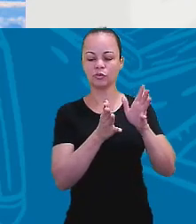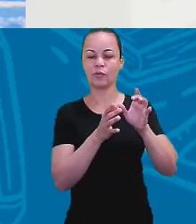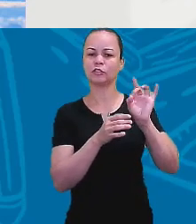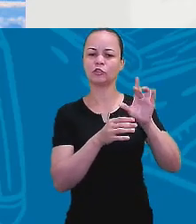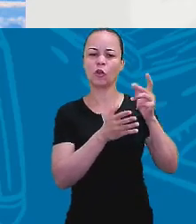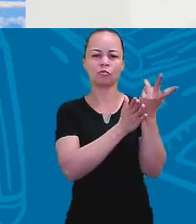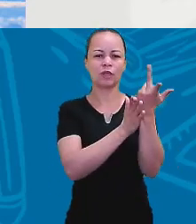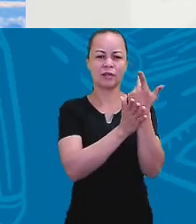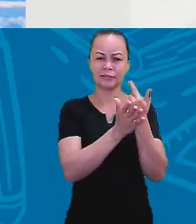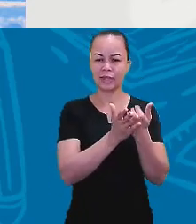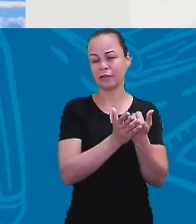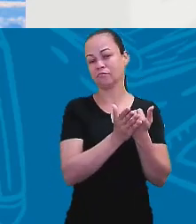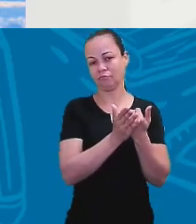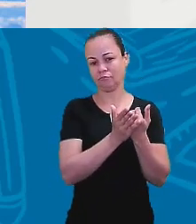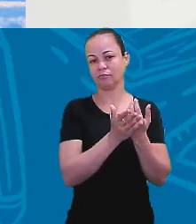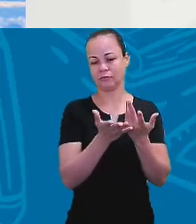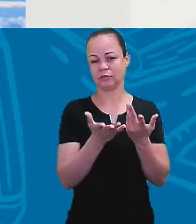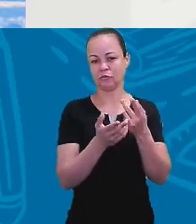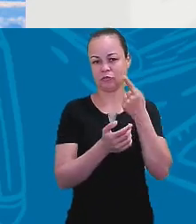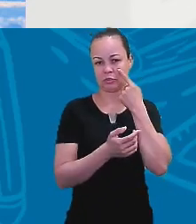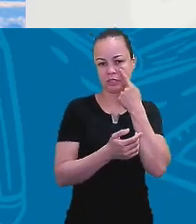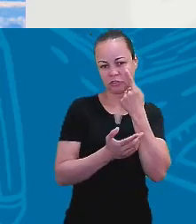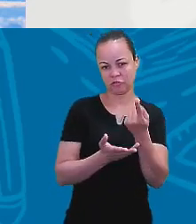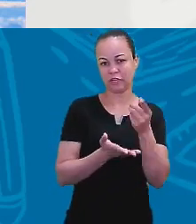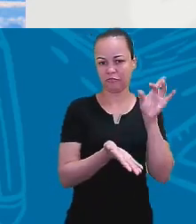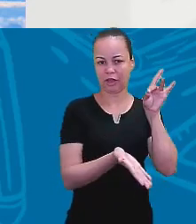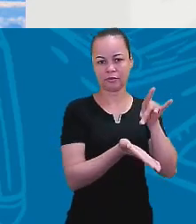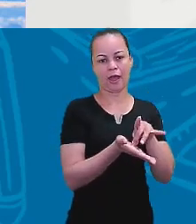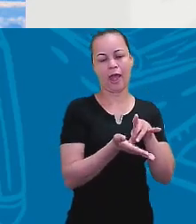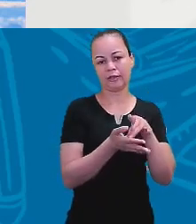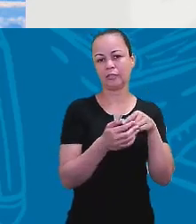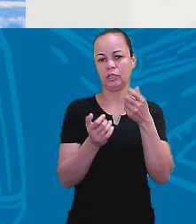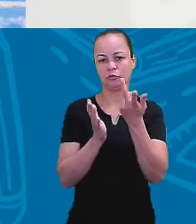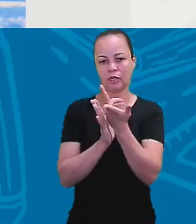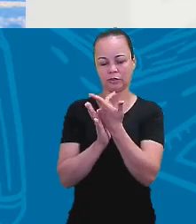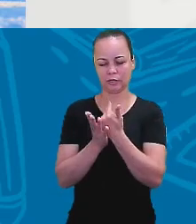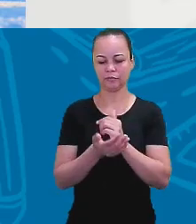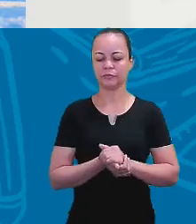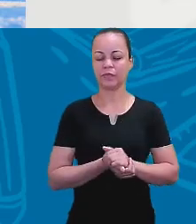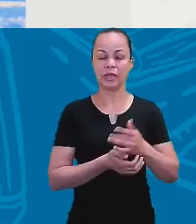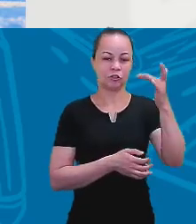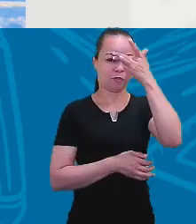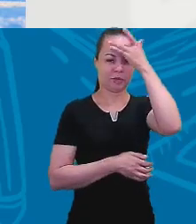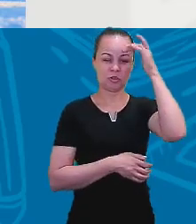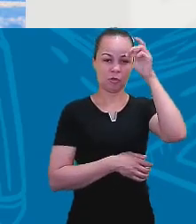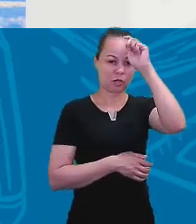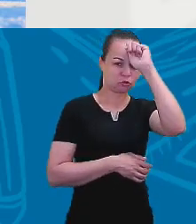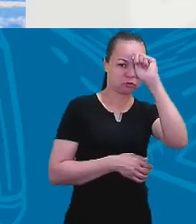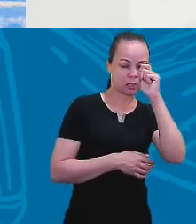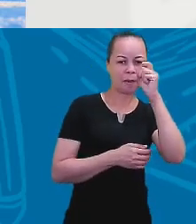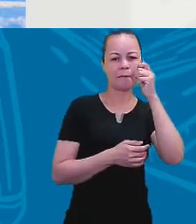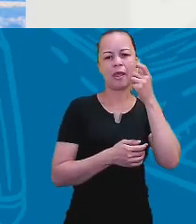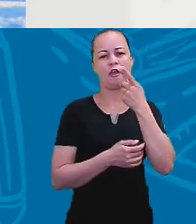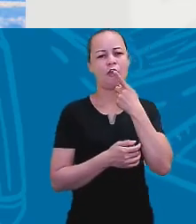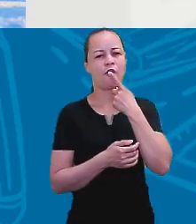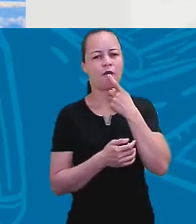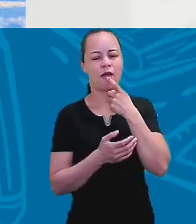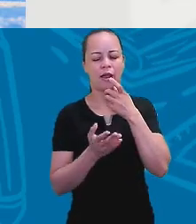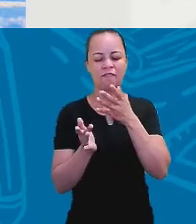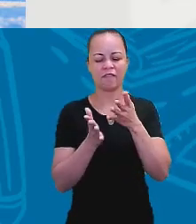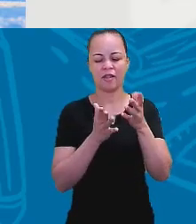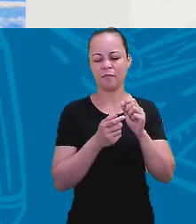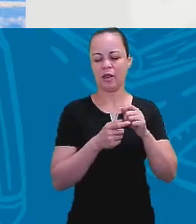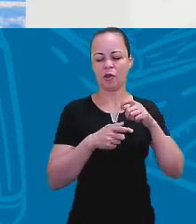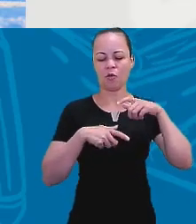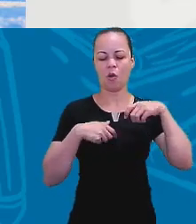é no desenho e como é na vida real. As pessoas utilizam chapéu, botam gravetos e colocam as luvas, também